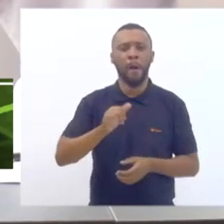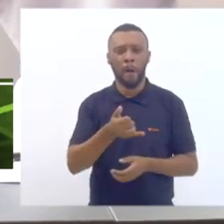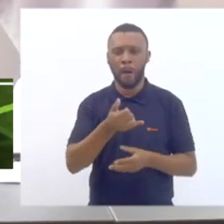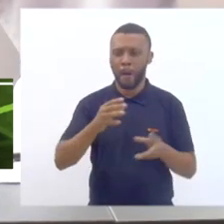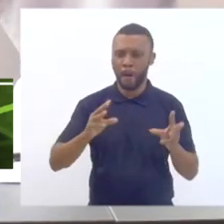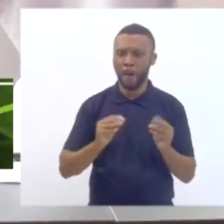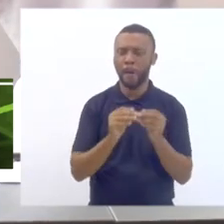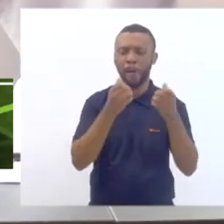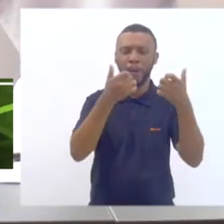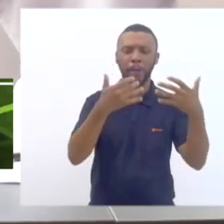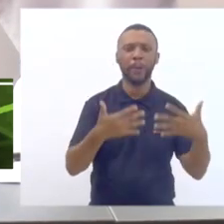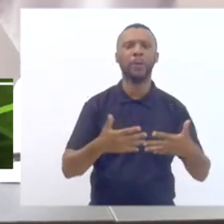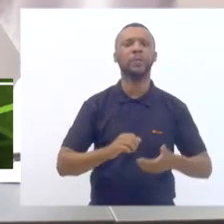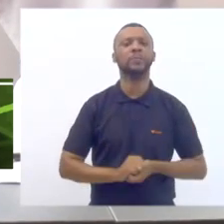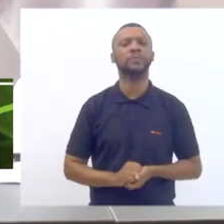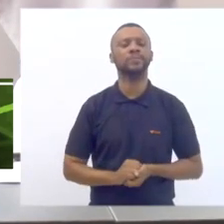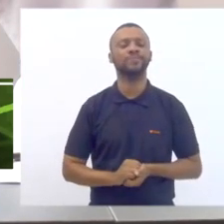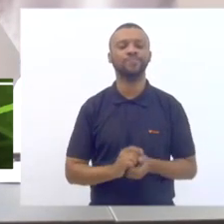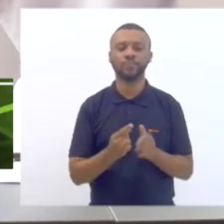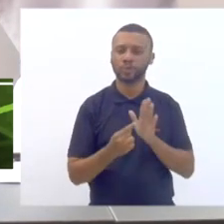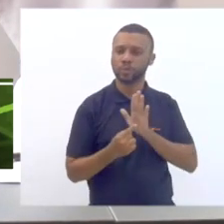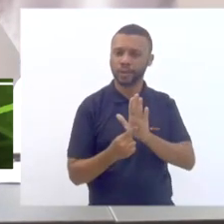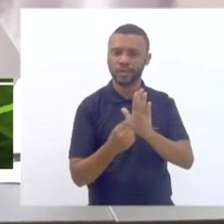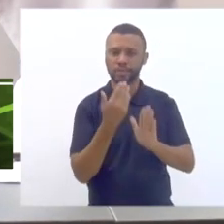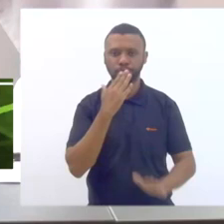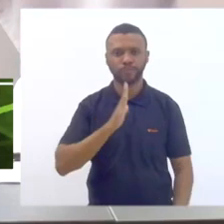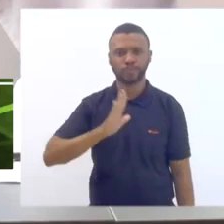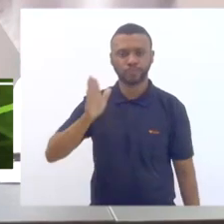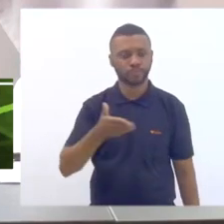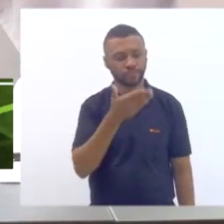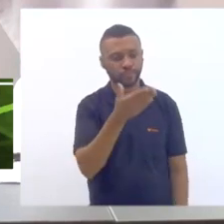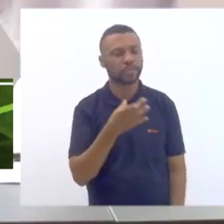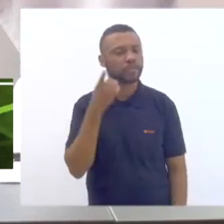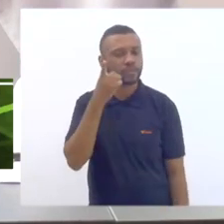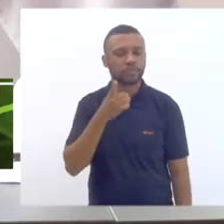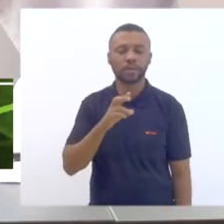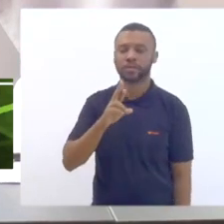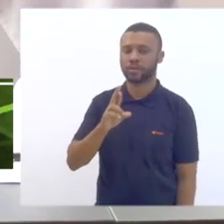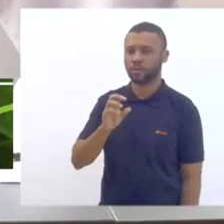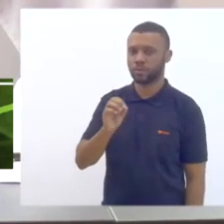posto, colocada a candidatura do deputado